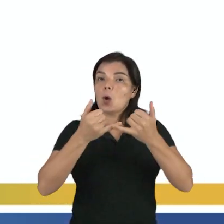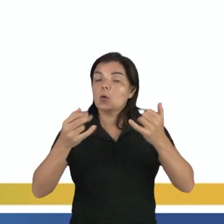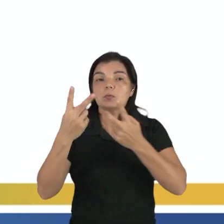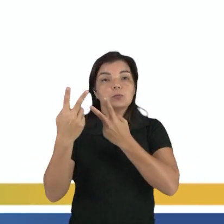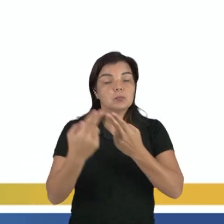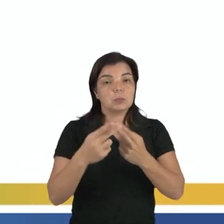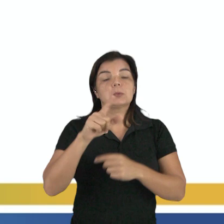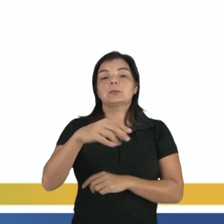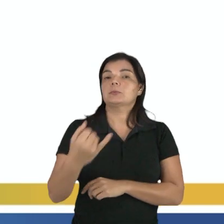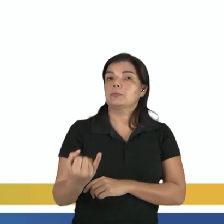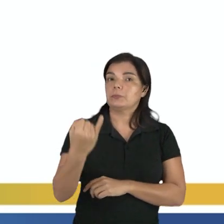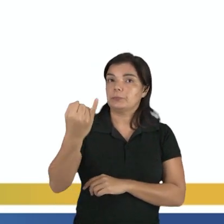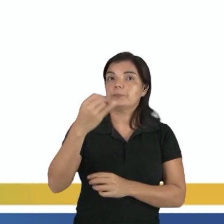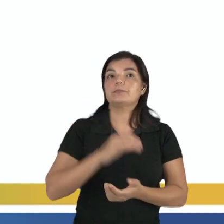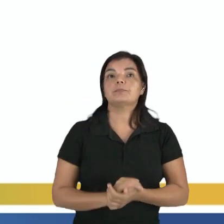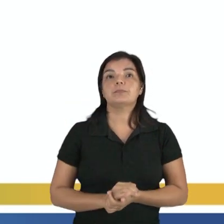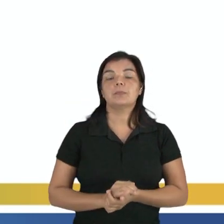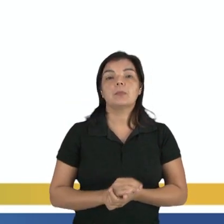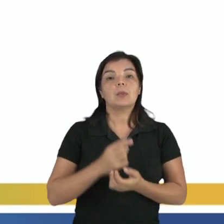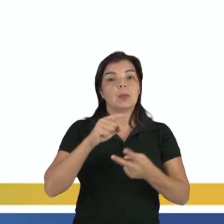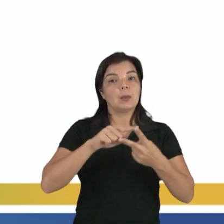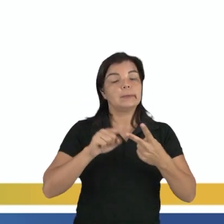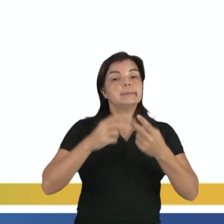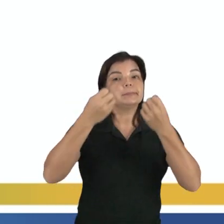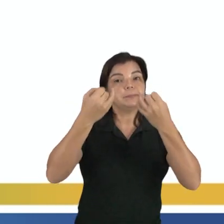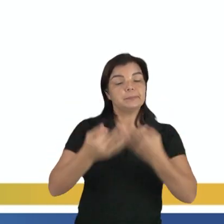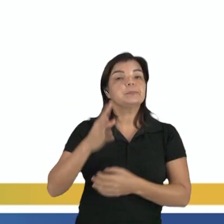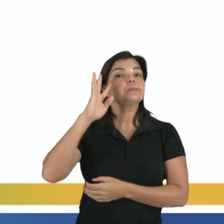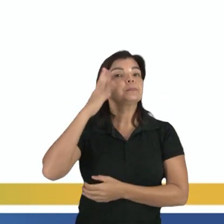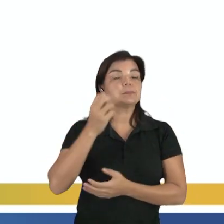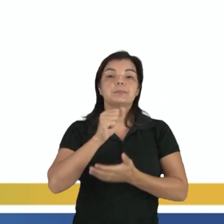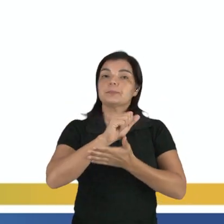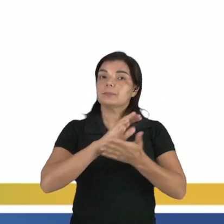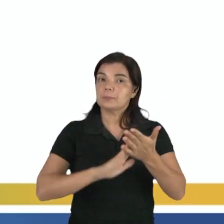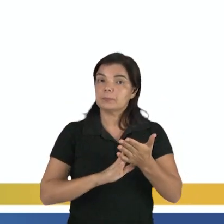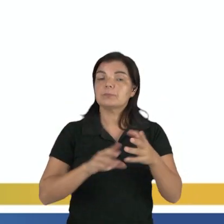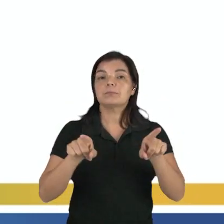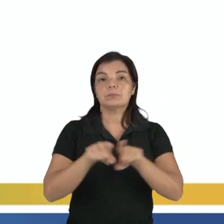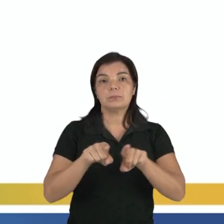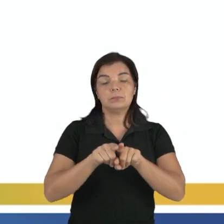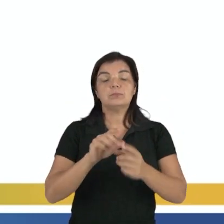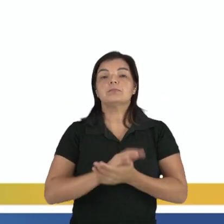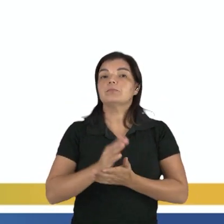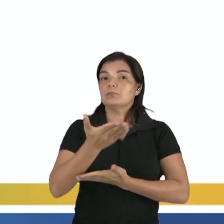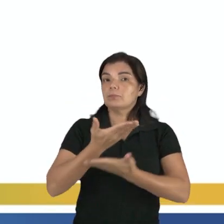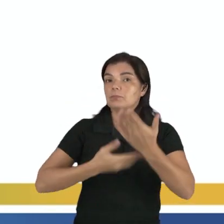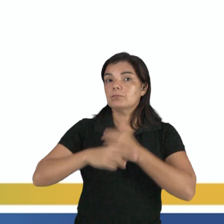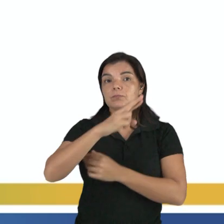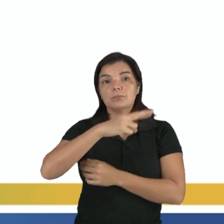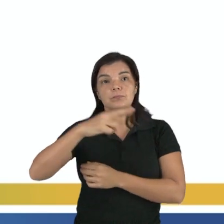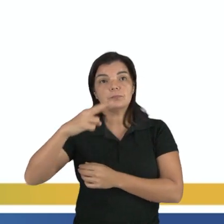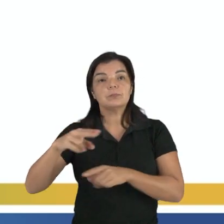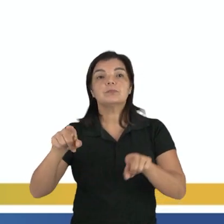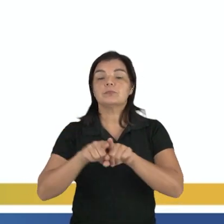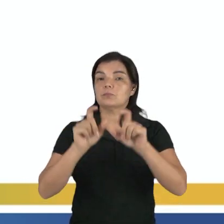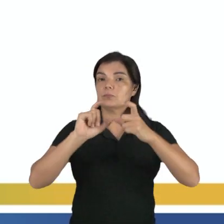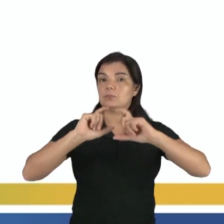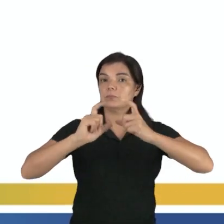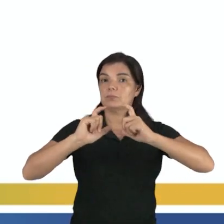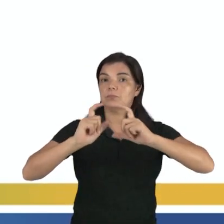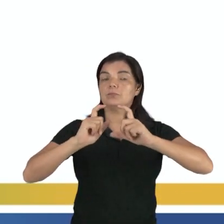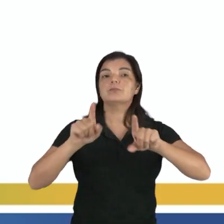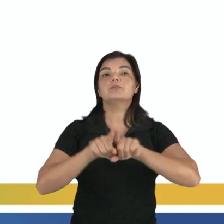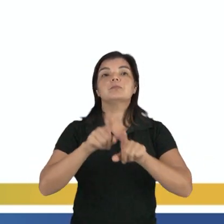corrente é a mesma isso é muito importante o pessoal esses dois conceitos para mim os problemas de Associação de Resistores Então tem que